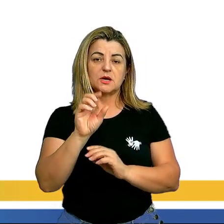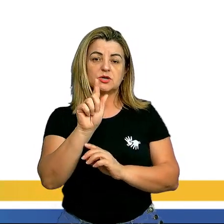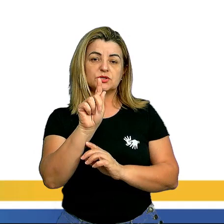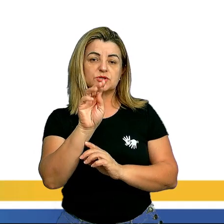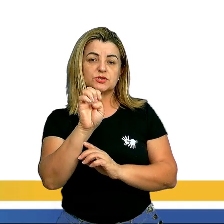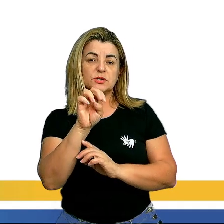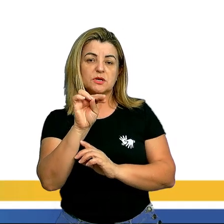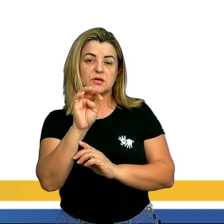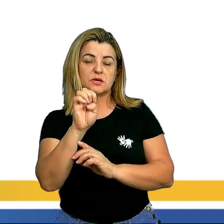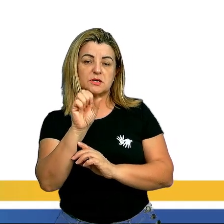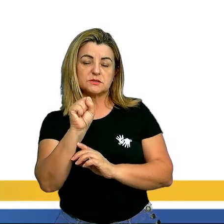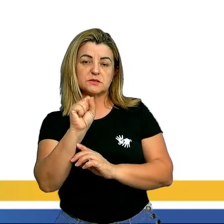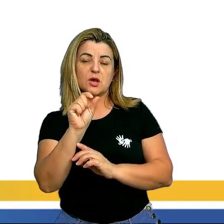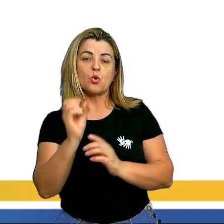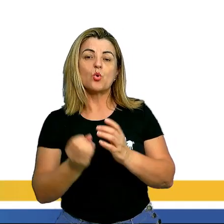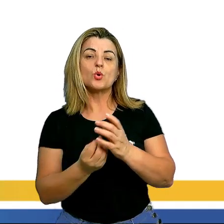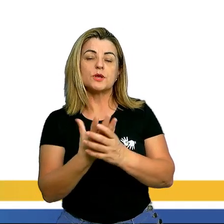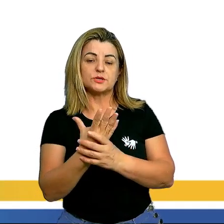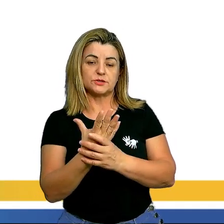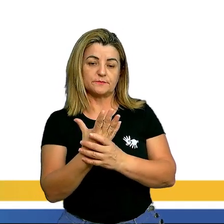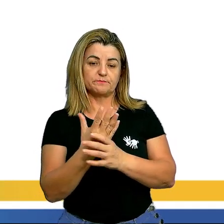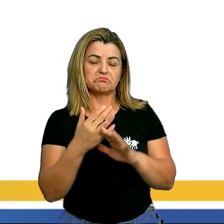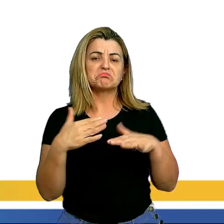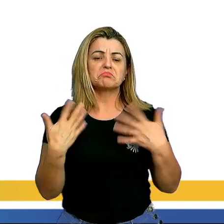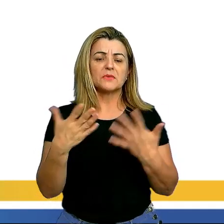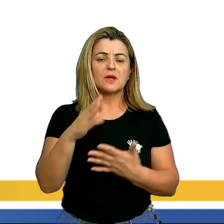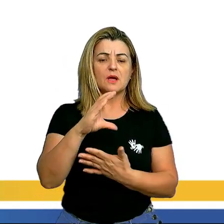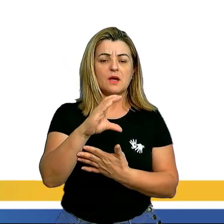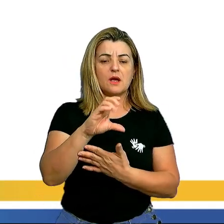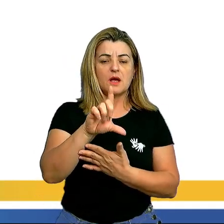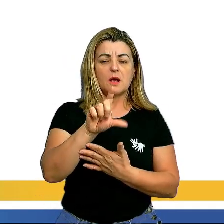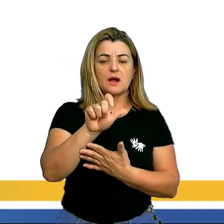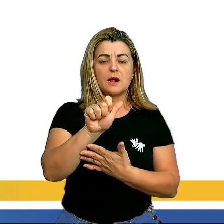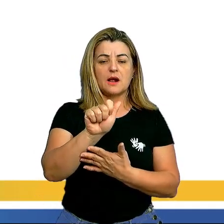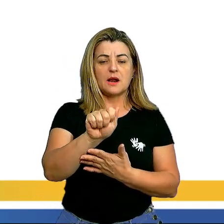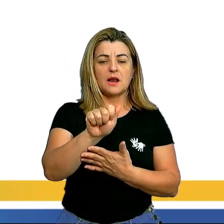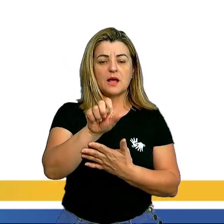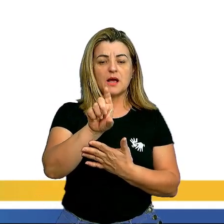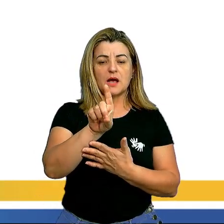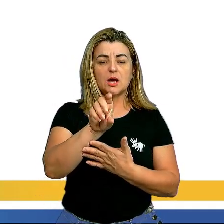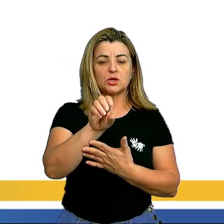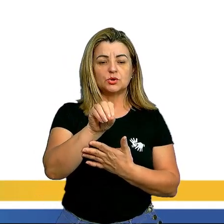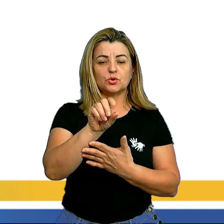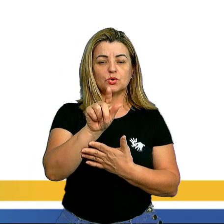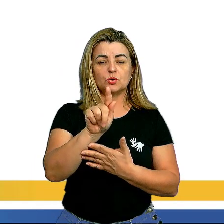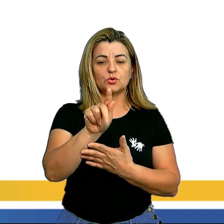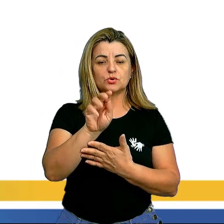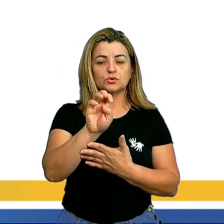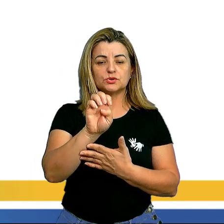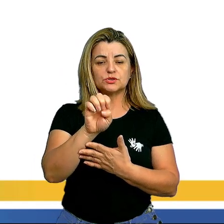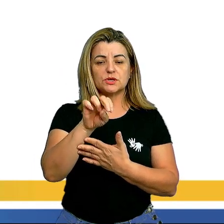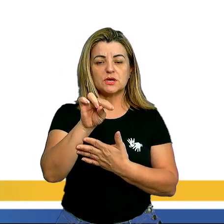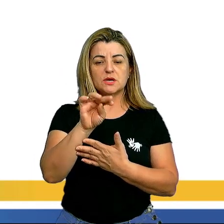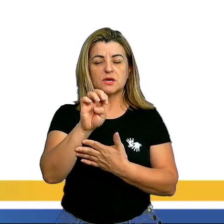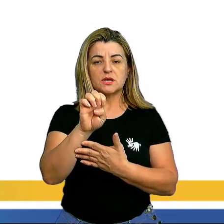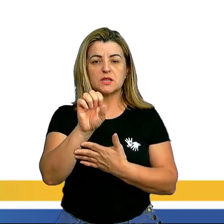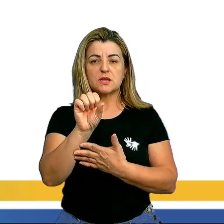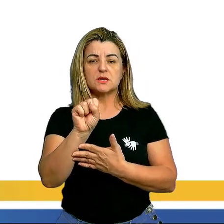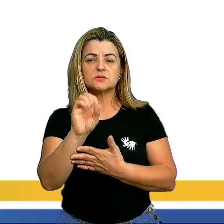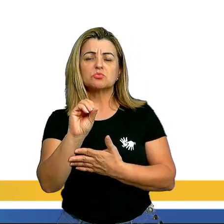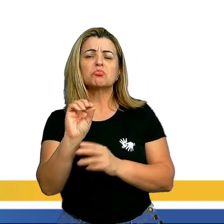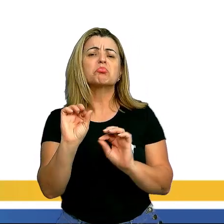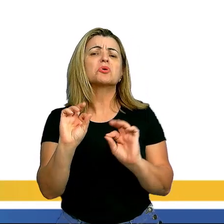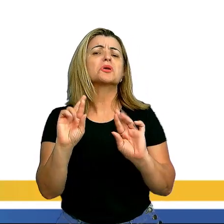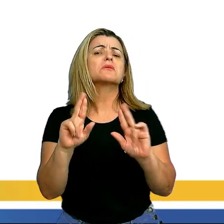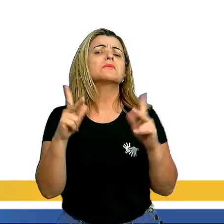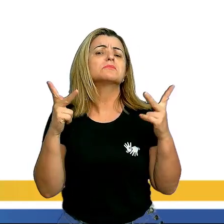E cladogênese. Clado quer dizer ramo, olha aqui, ó. Tem um ramo aqui. Gênese e origem. Qual é a diferença entre os